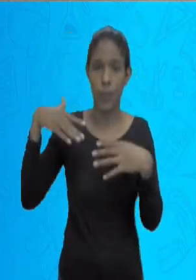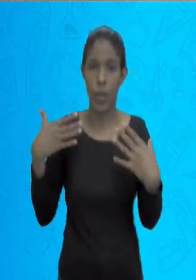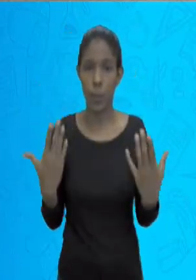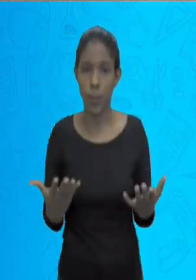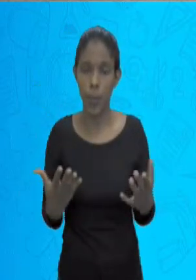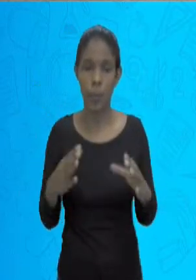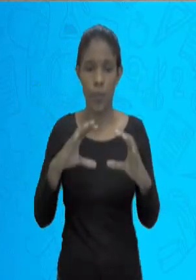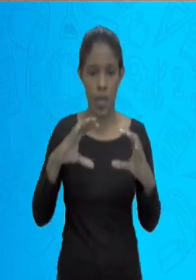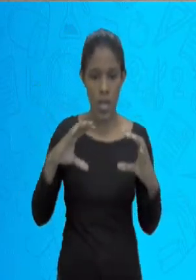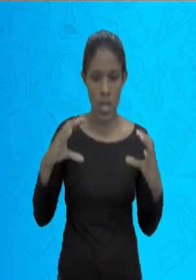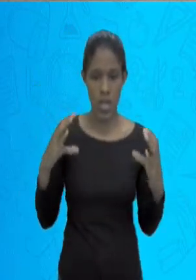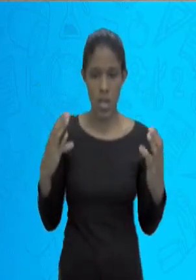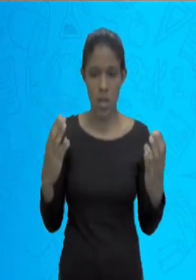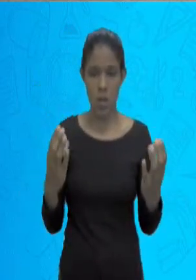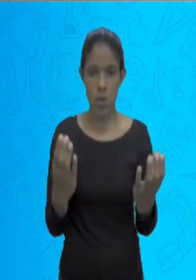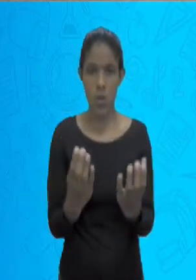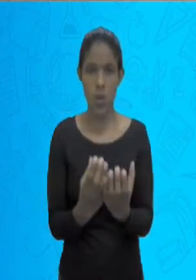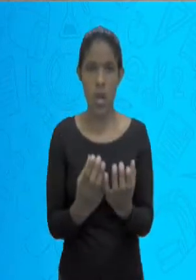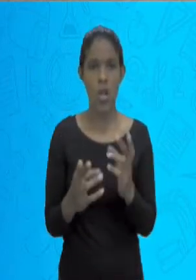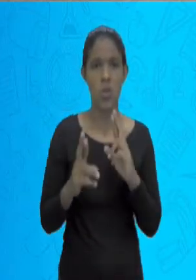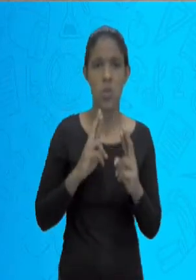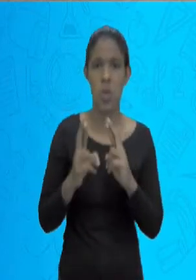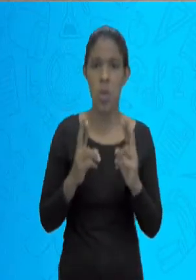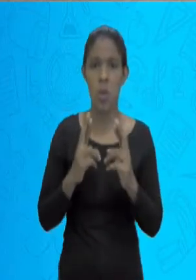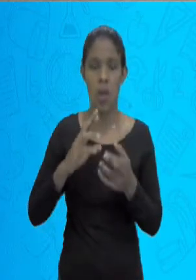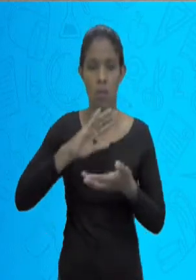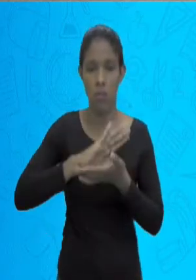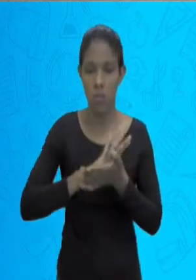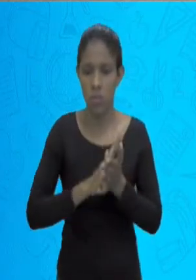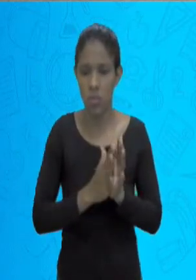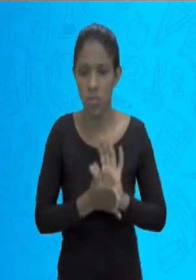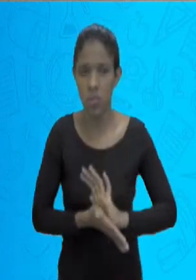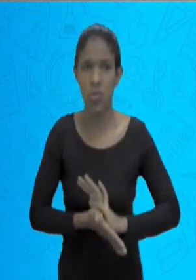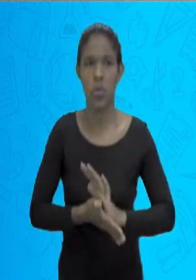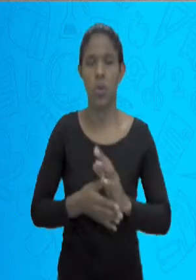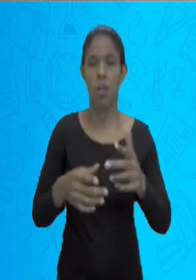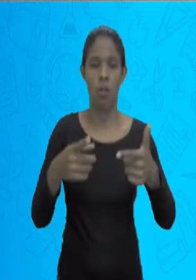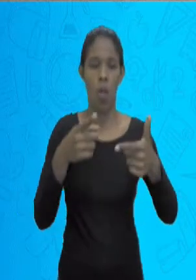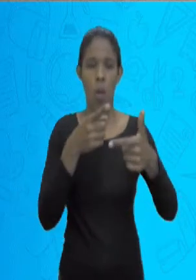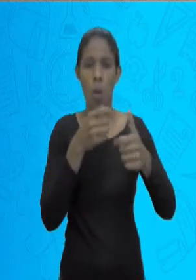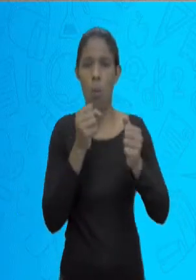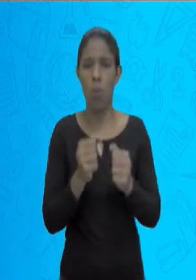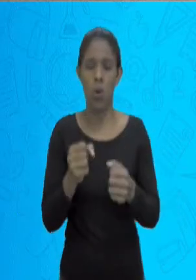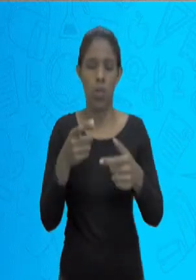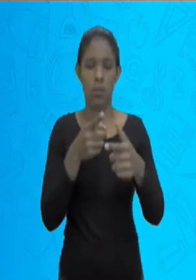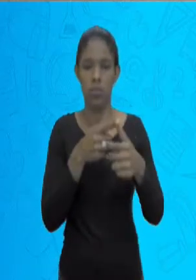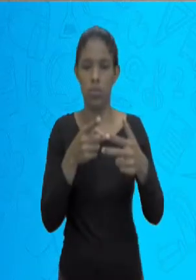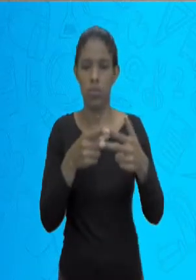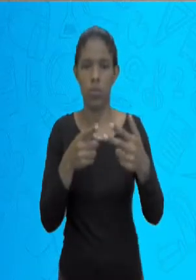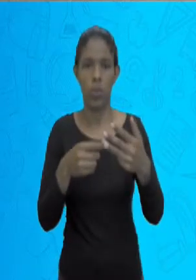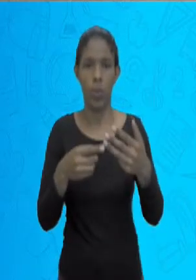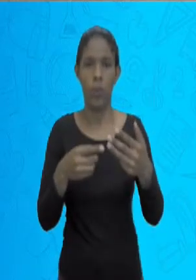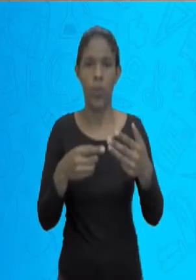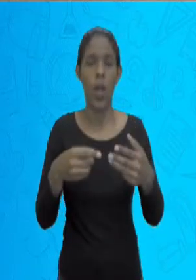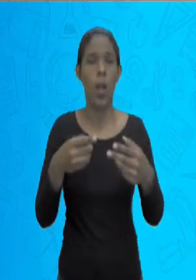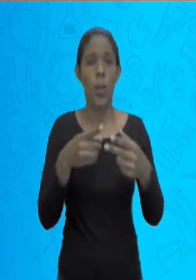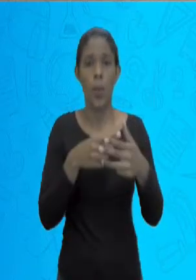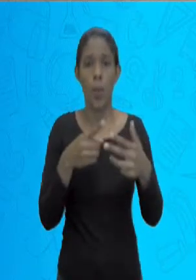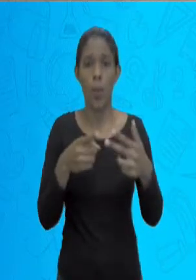foram suprimidas, o tribunato e os corpos legislativos perderam suas funções. E